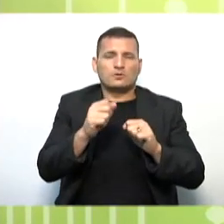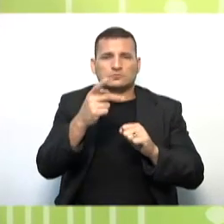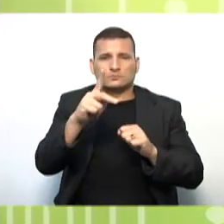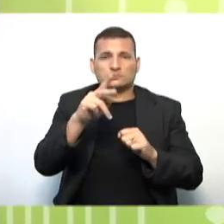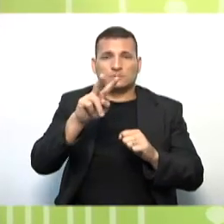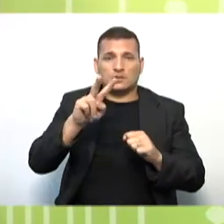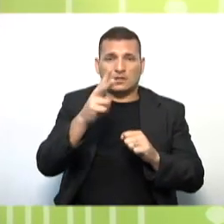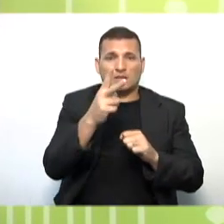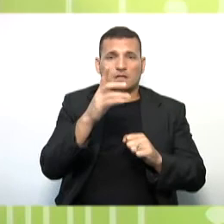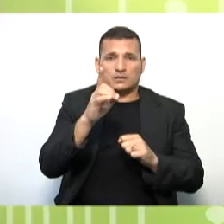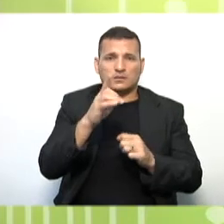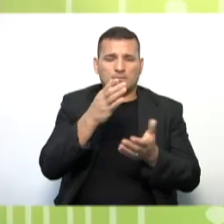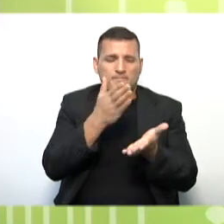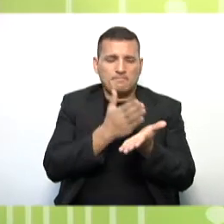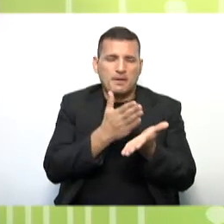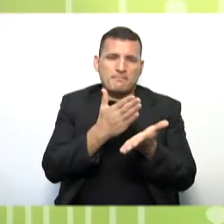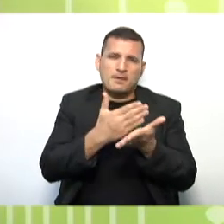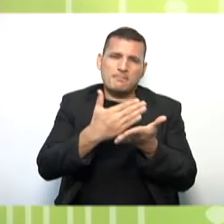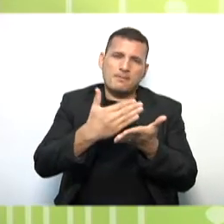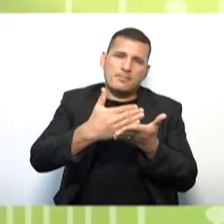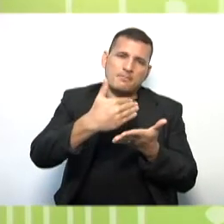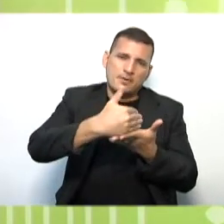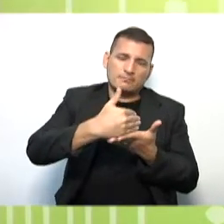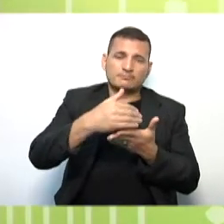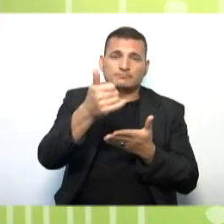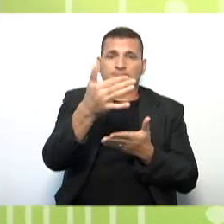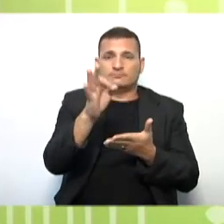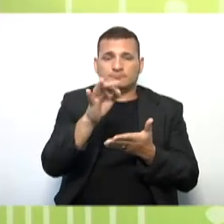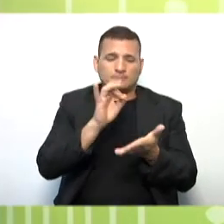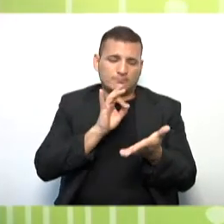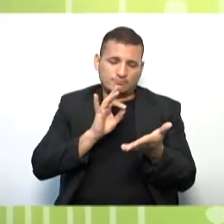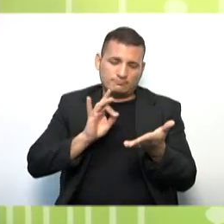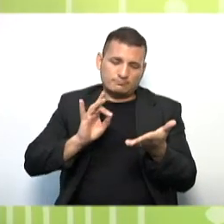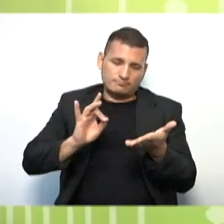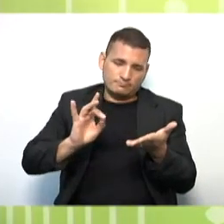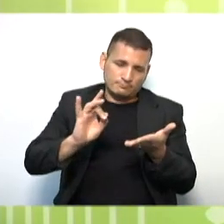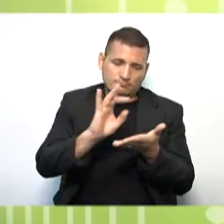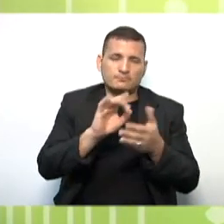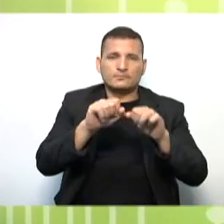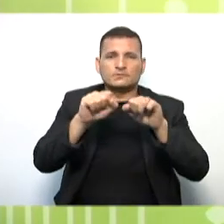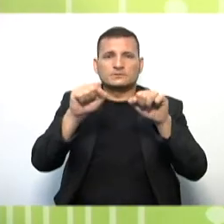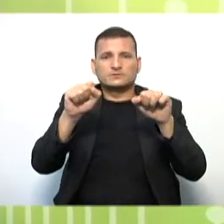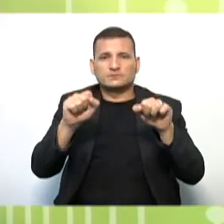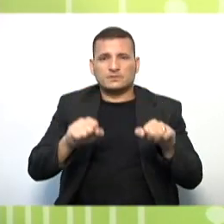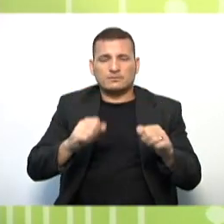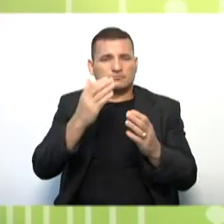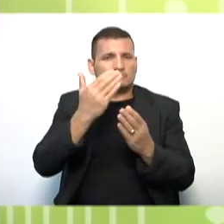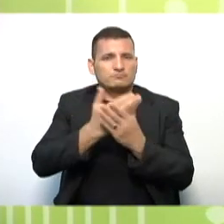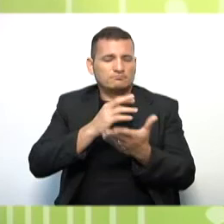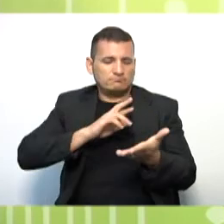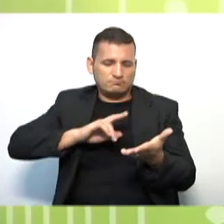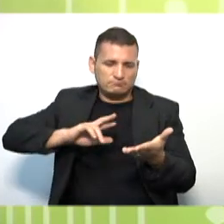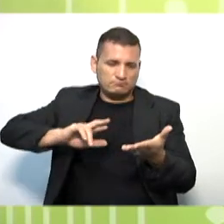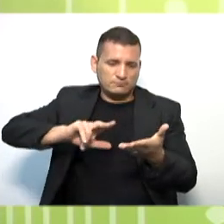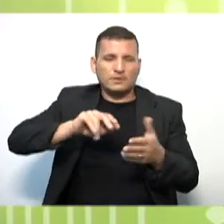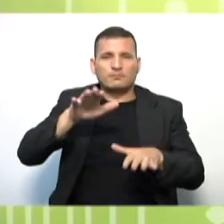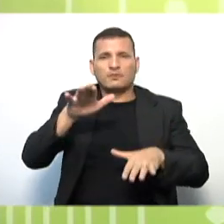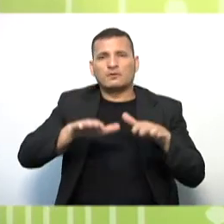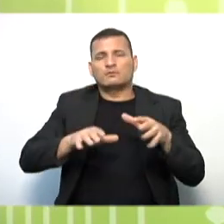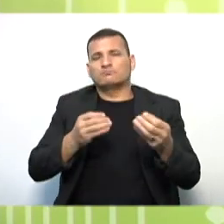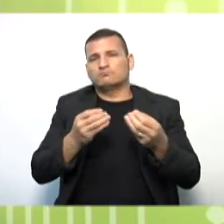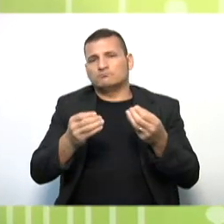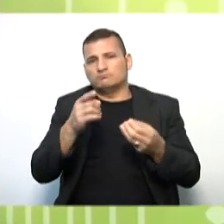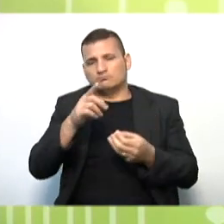seu HD, por exemplo, em 10 partições, cada um com um sistema de arquivos diferentes. Isso vai depender do que você estiver usando,